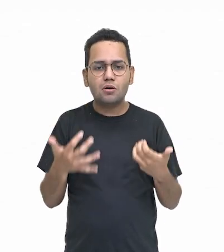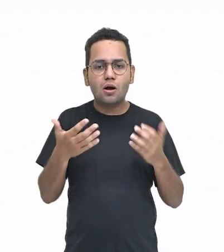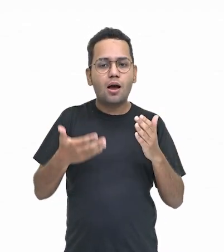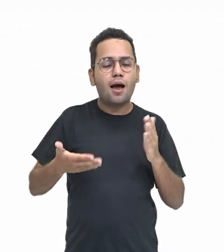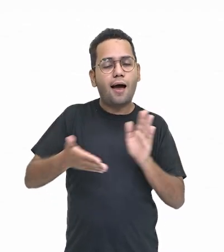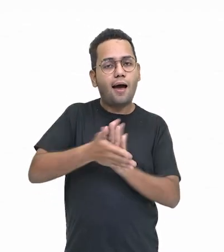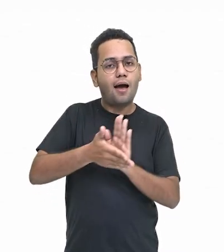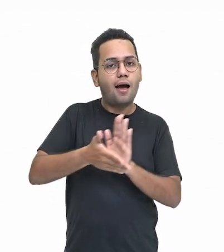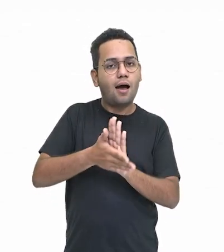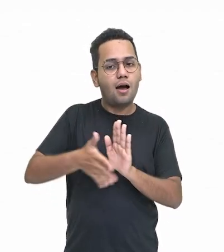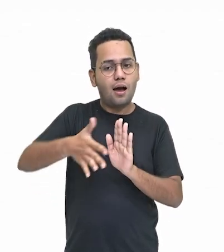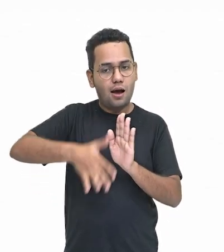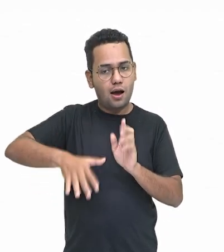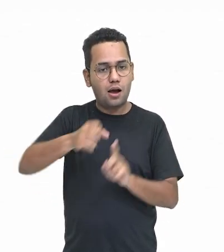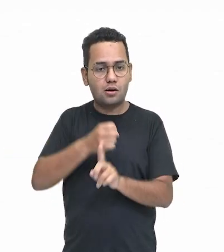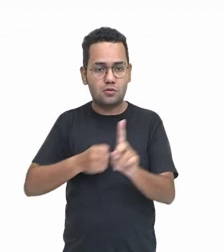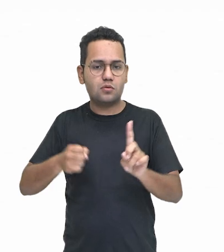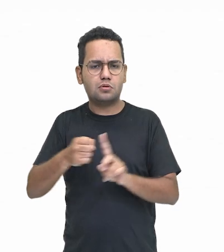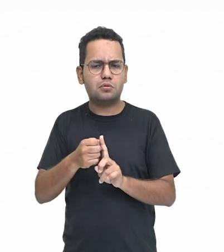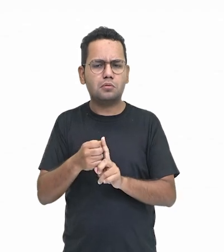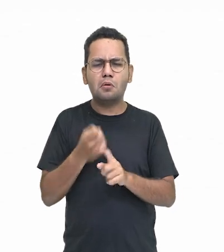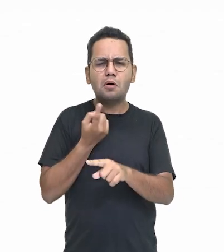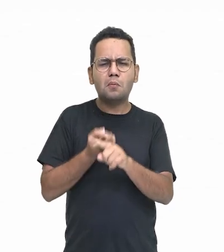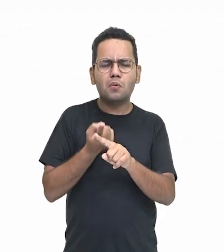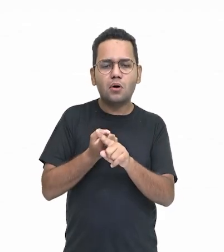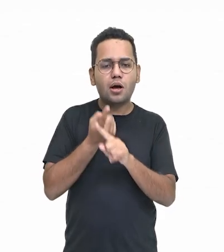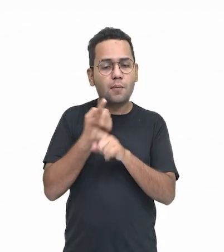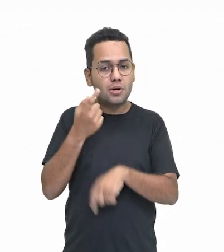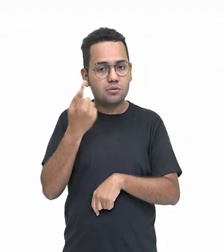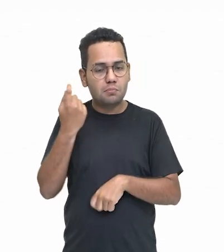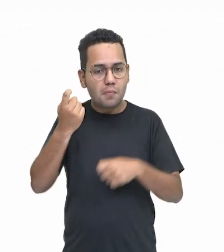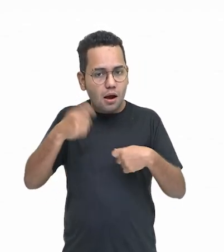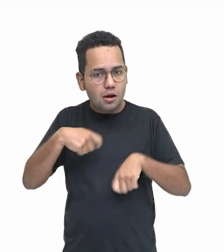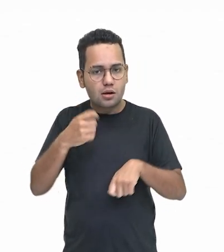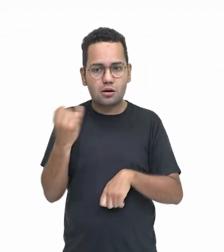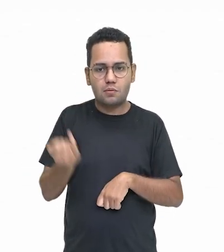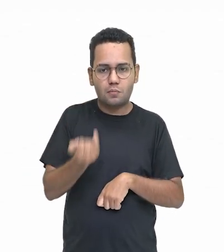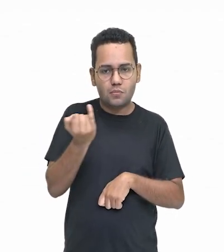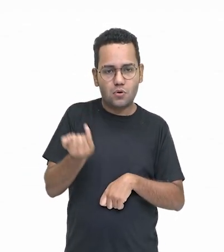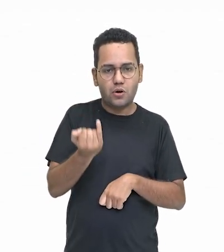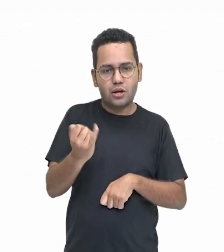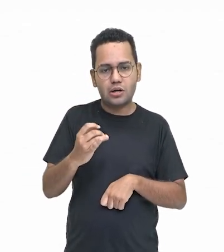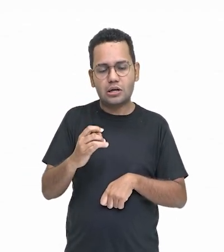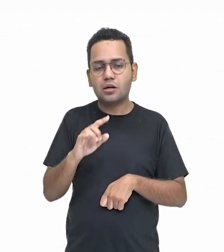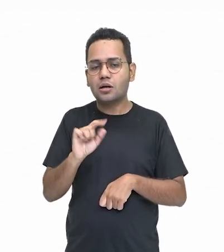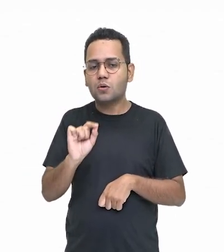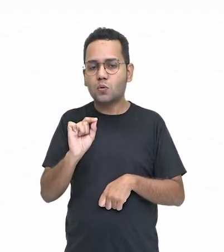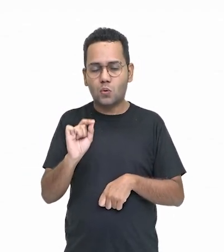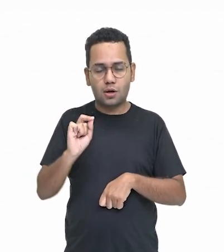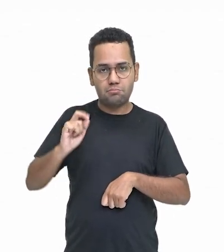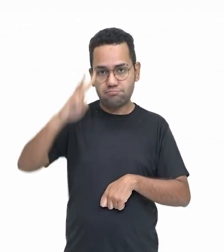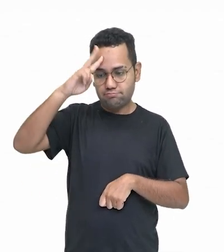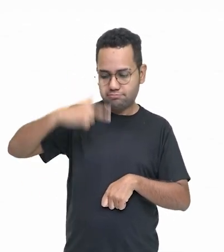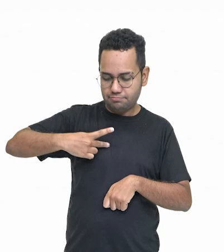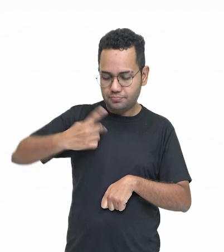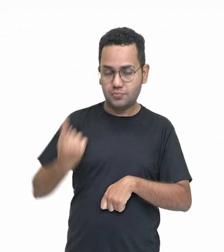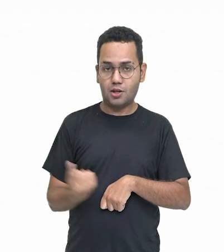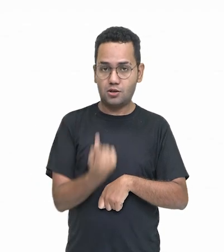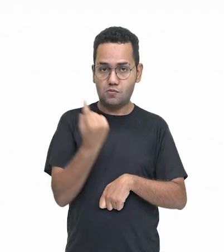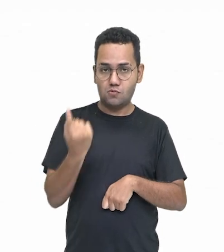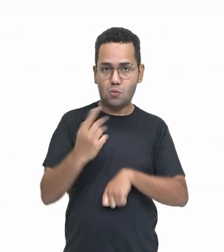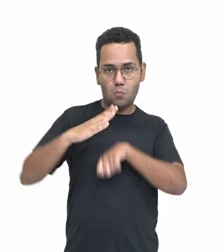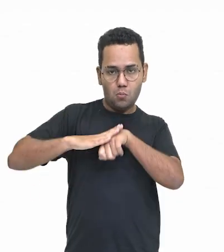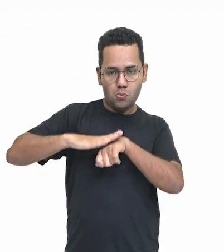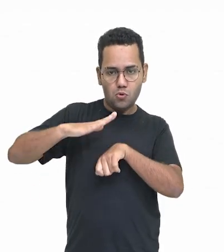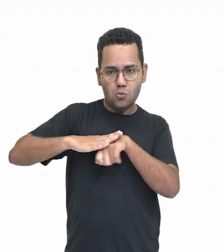que dependia da importância de reconhecer como experiência individual e a visão de